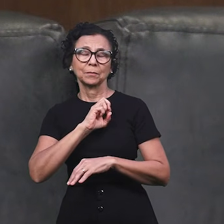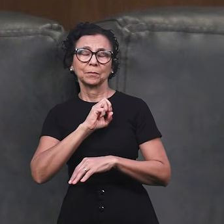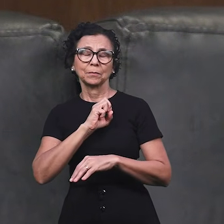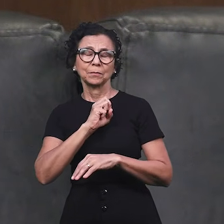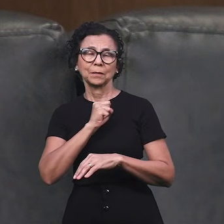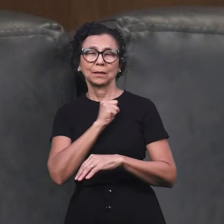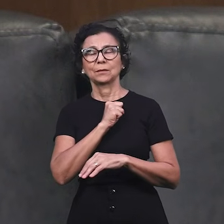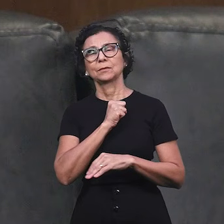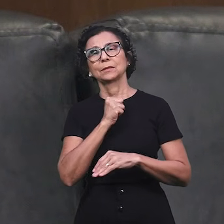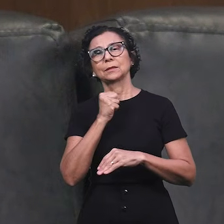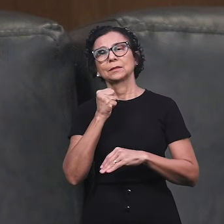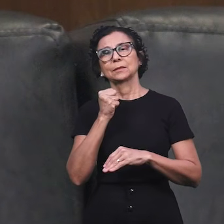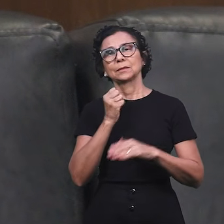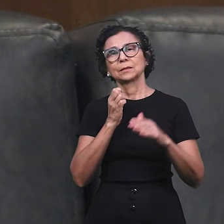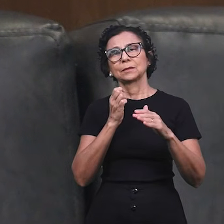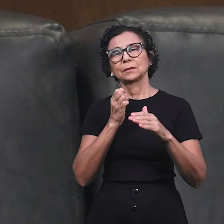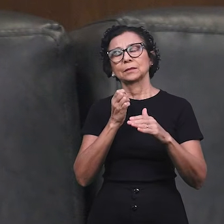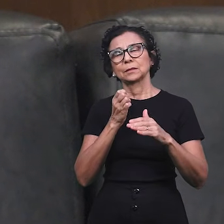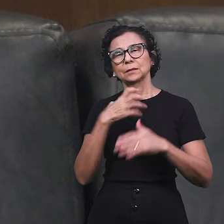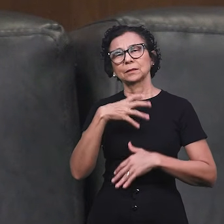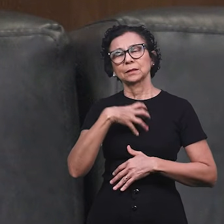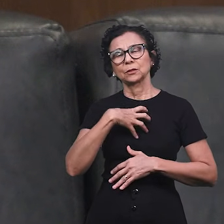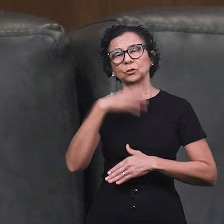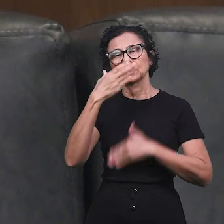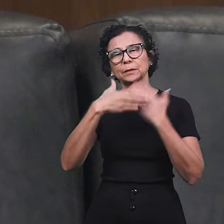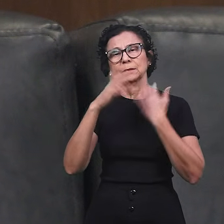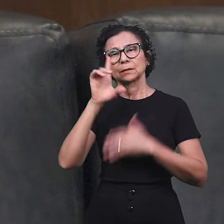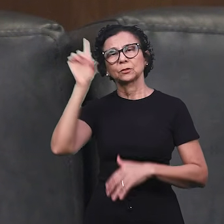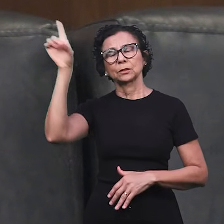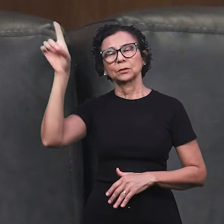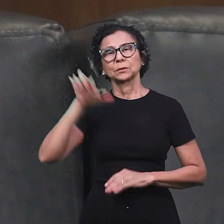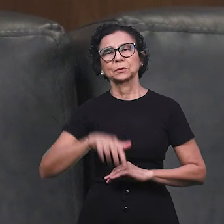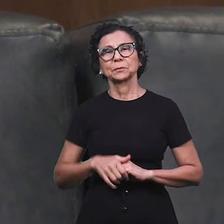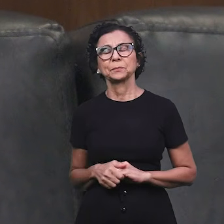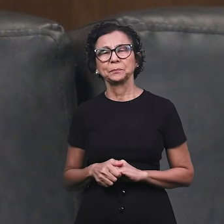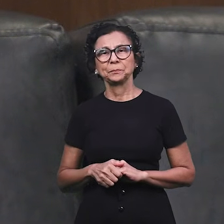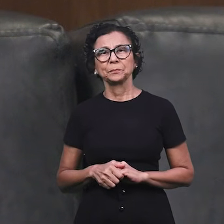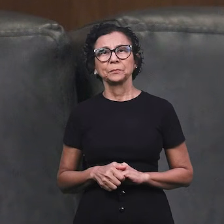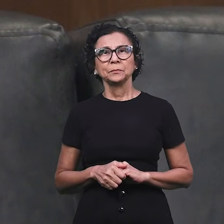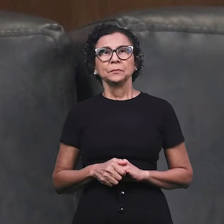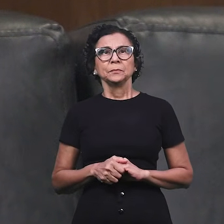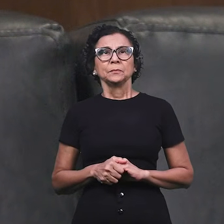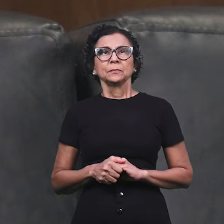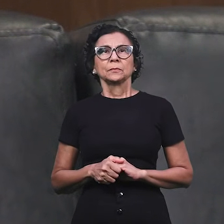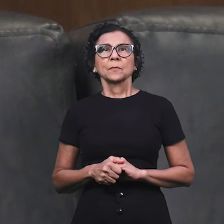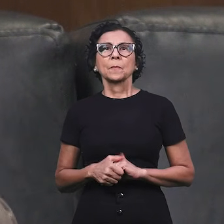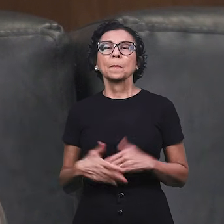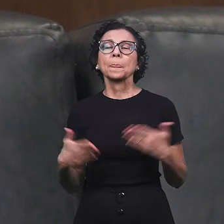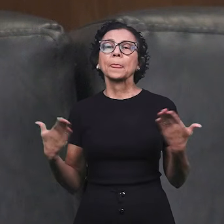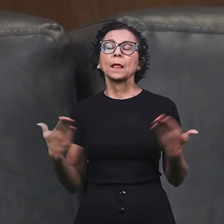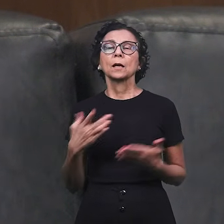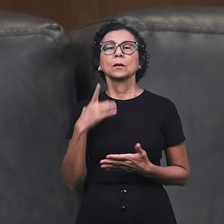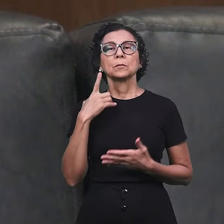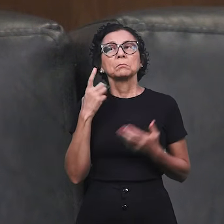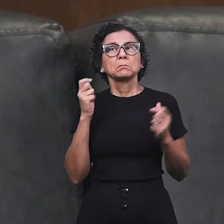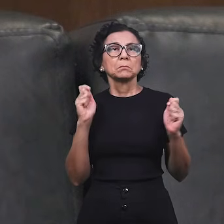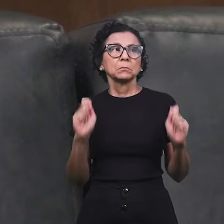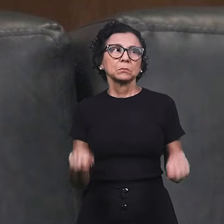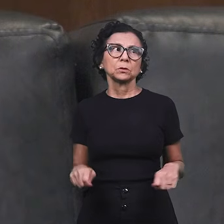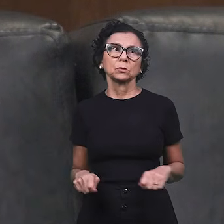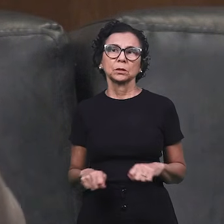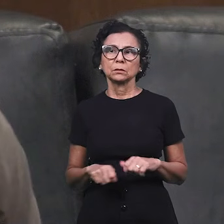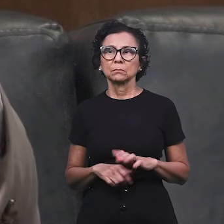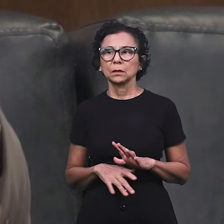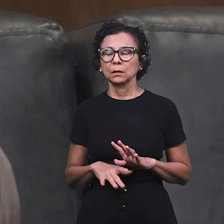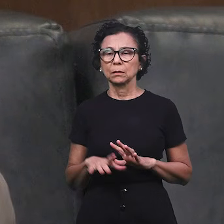presença de Deus. E nós temos também hoje, como uma abordagem importante, não só essa parte geográfica,